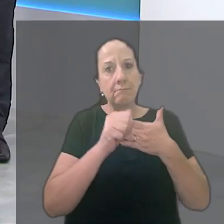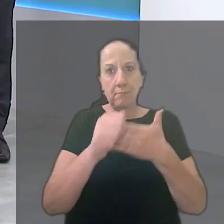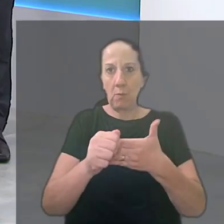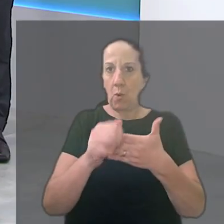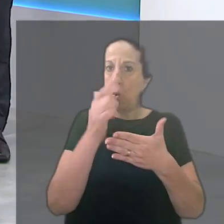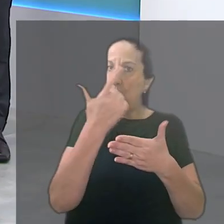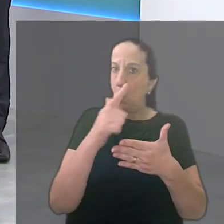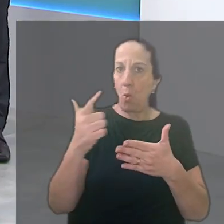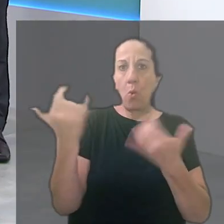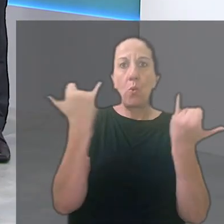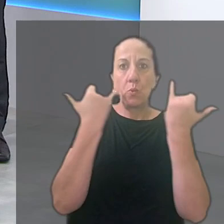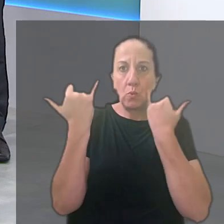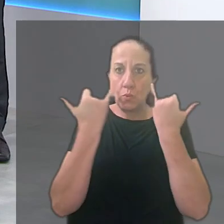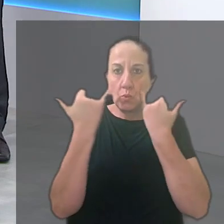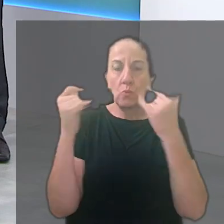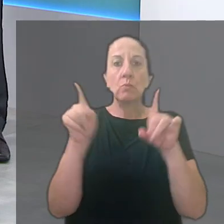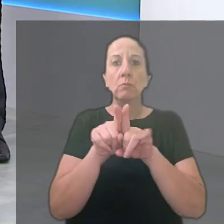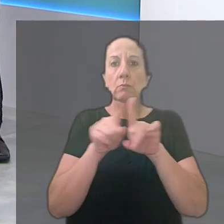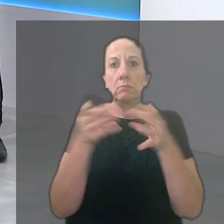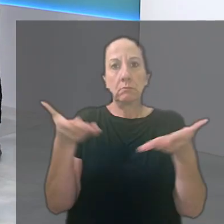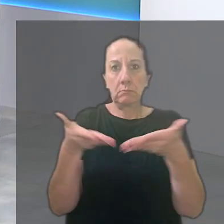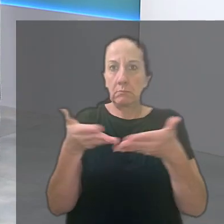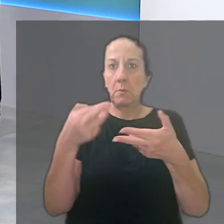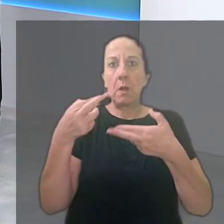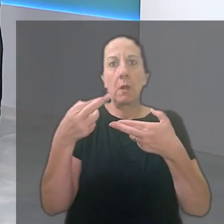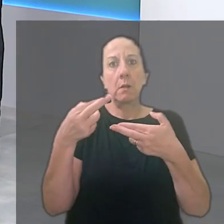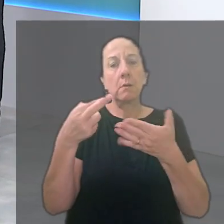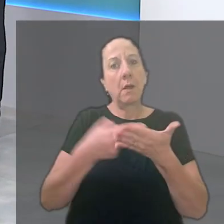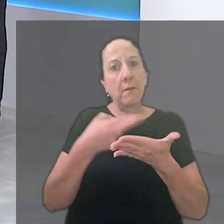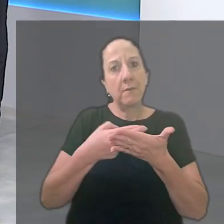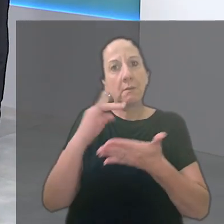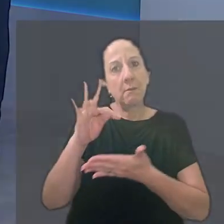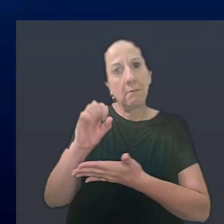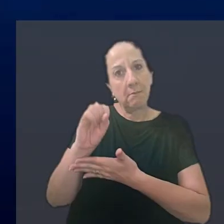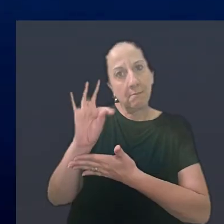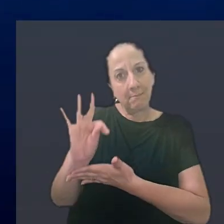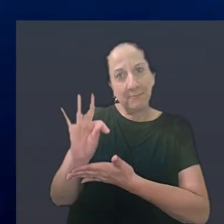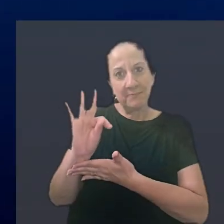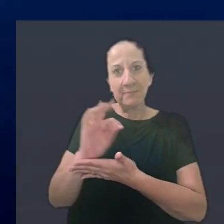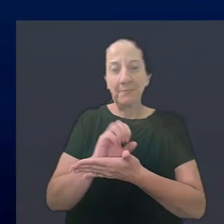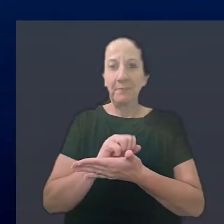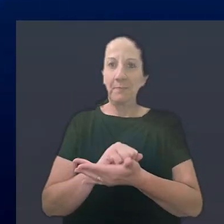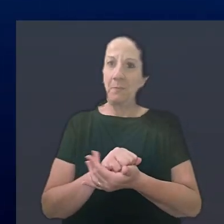Você acompanha essas e outras notícias agora no Revista TST.